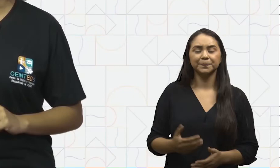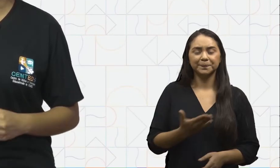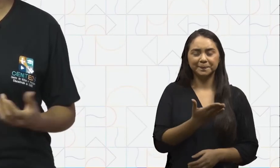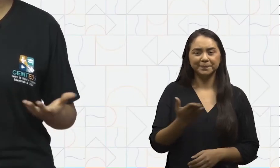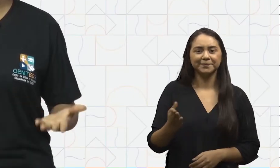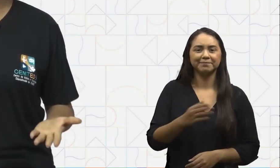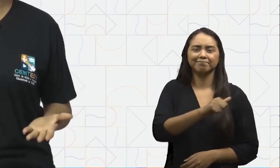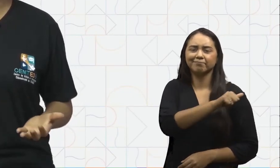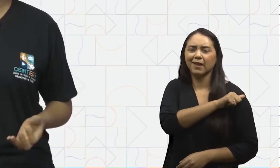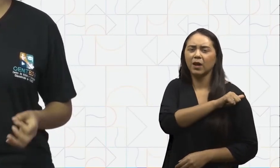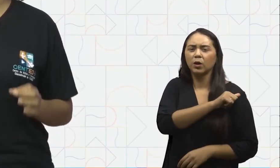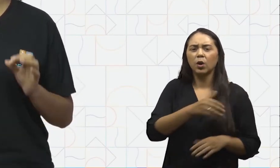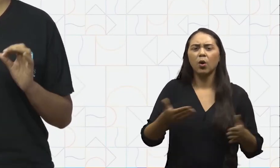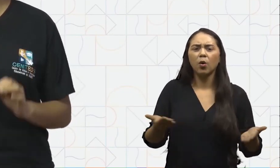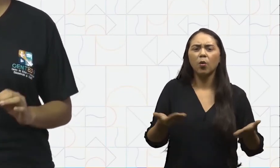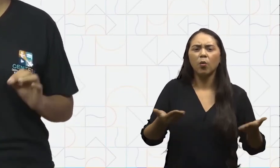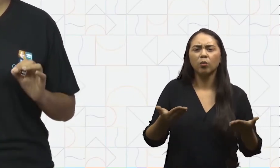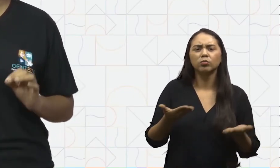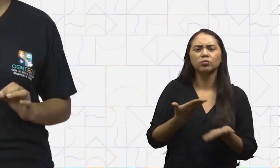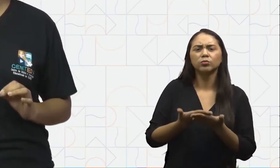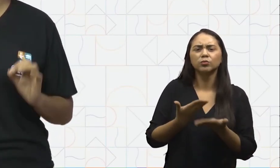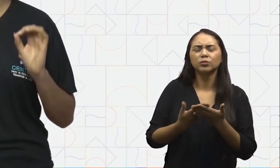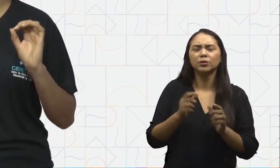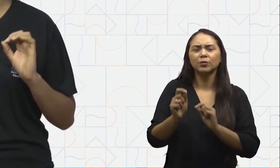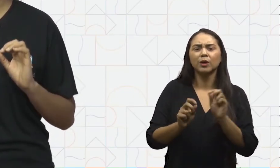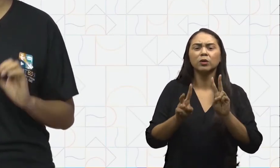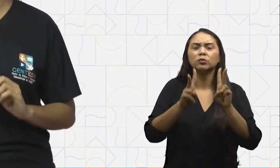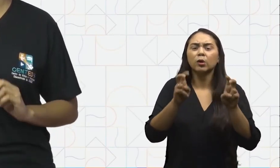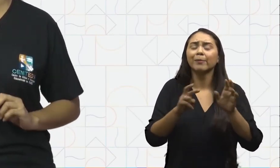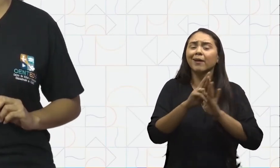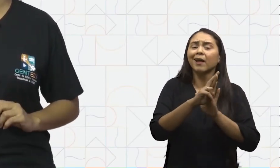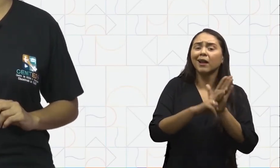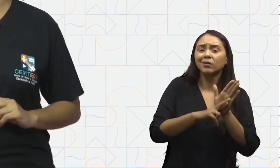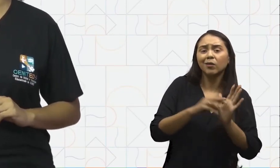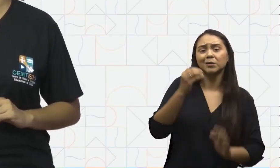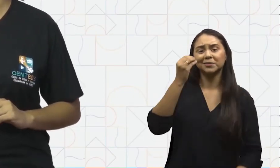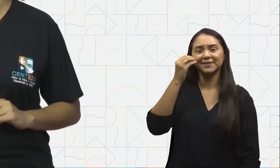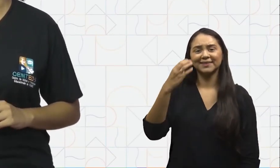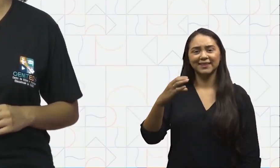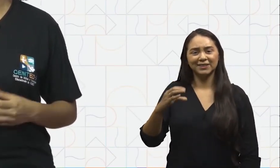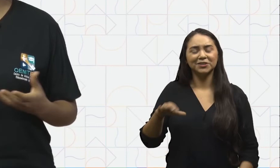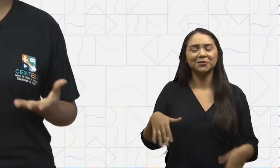Querido aluno, hoje falamos mais uma vez sobre o relatório